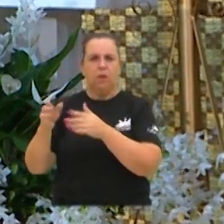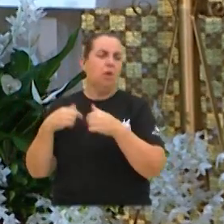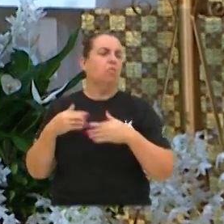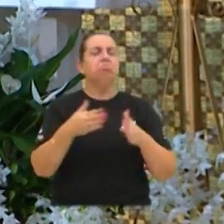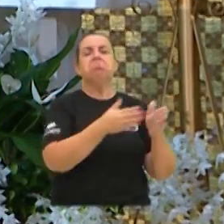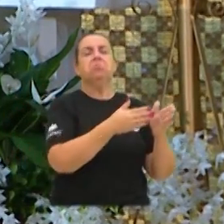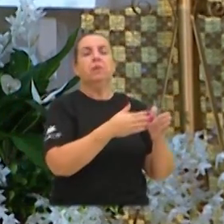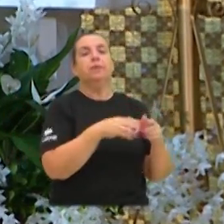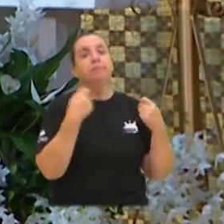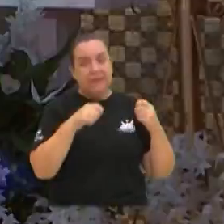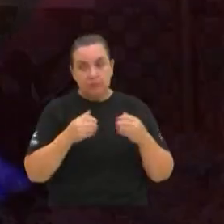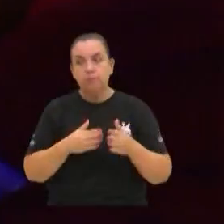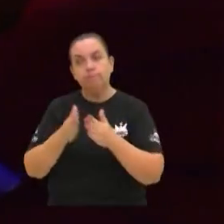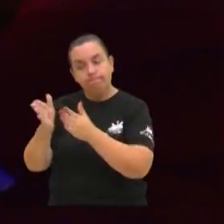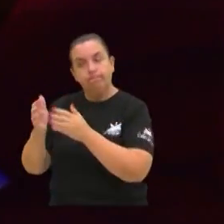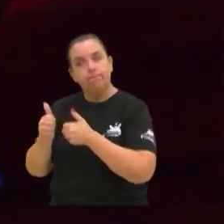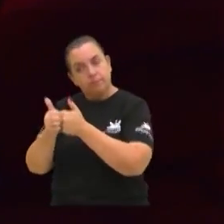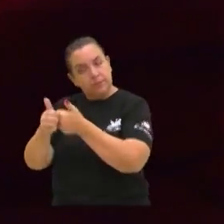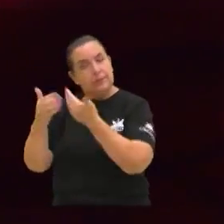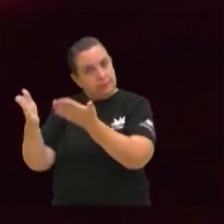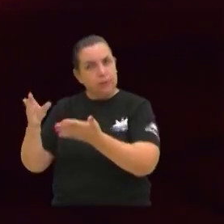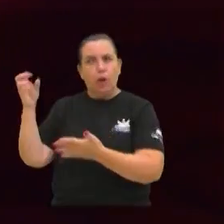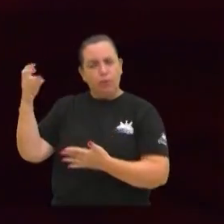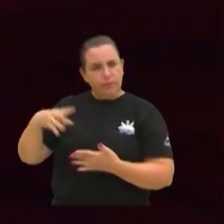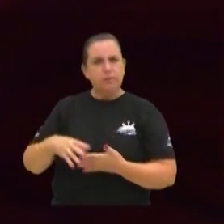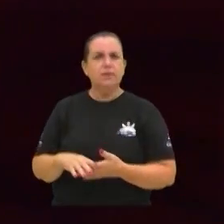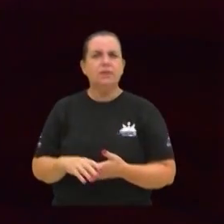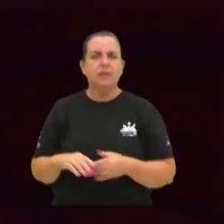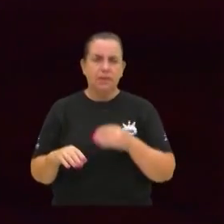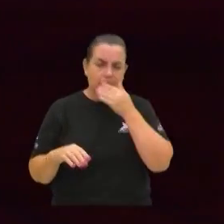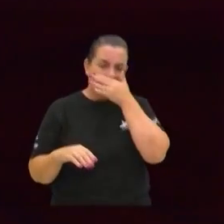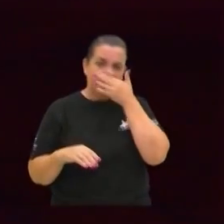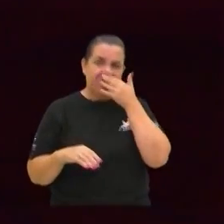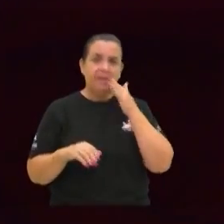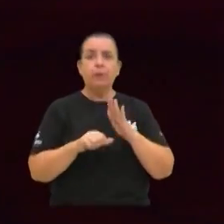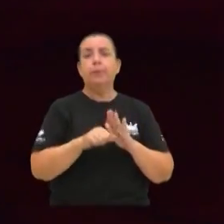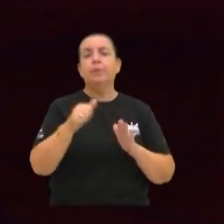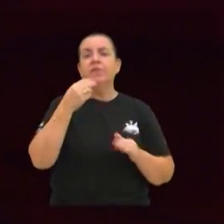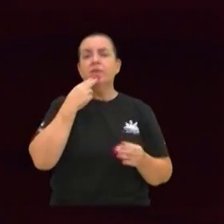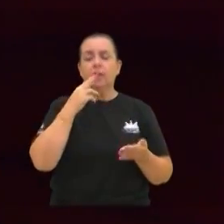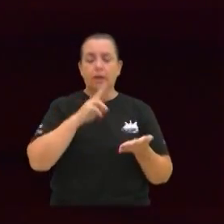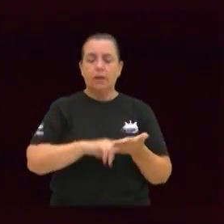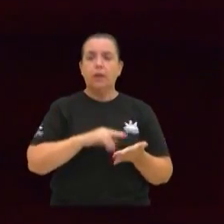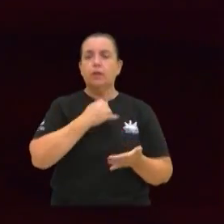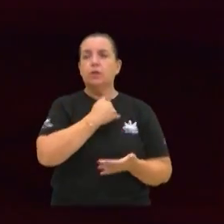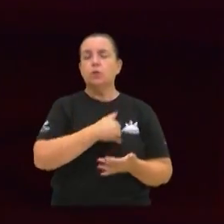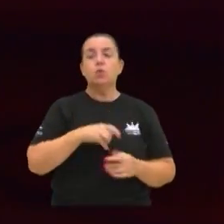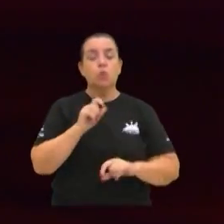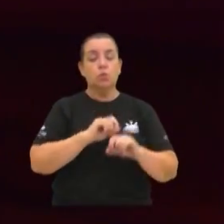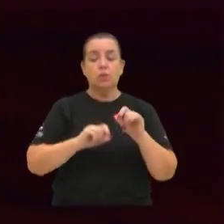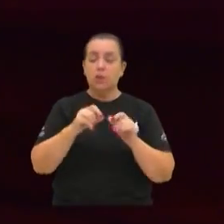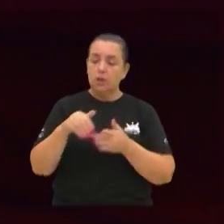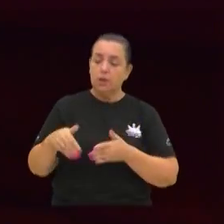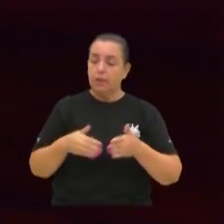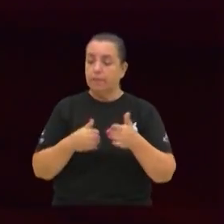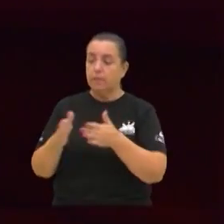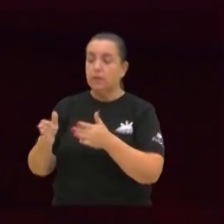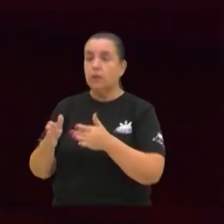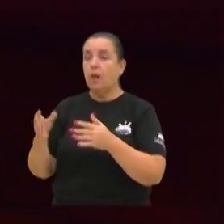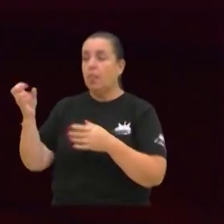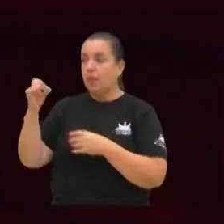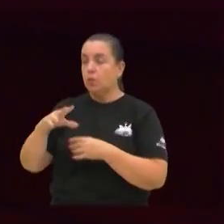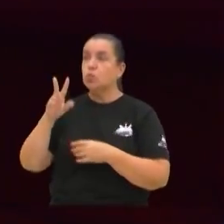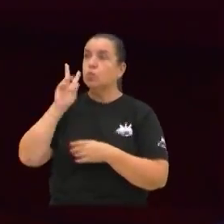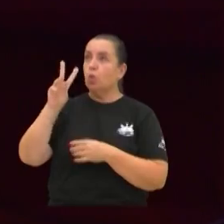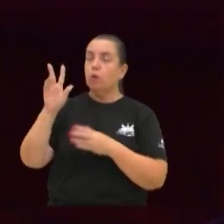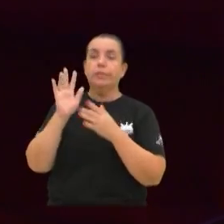que seguir na luz. Como diz a primeira carta de São João, quem caminha na luz olha